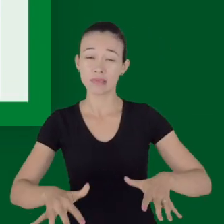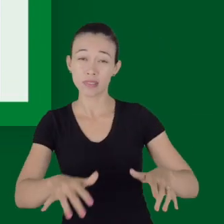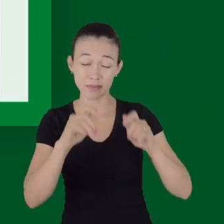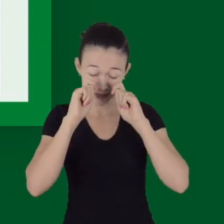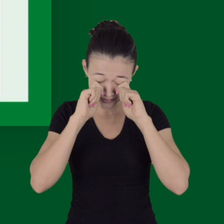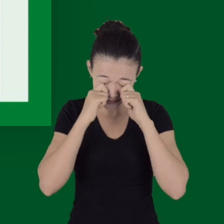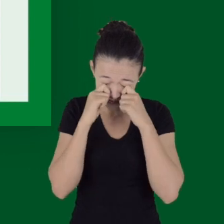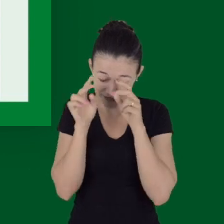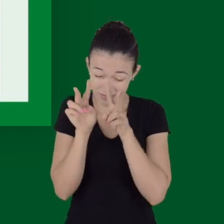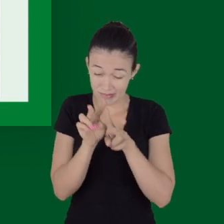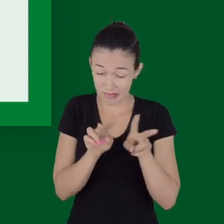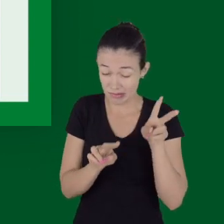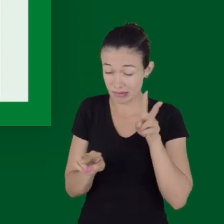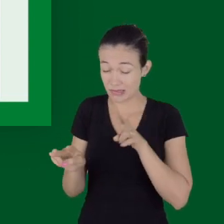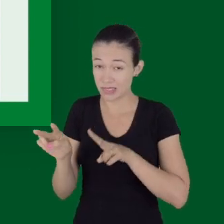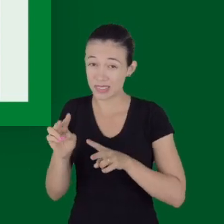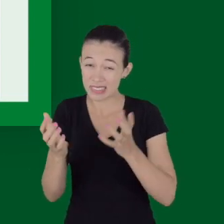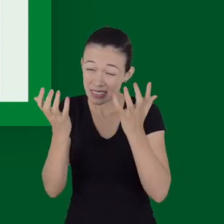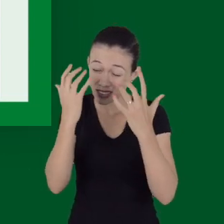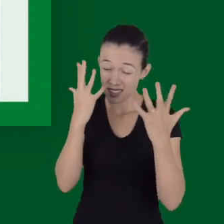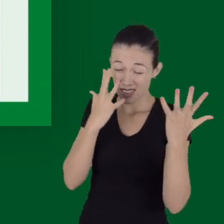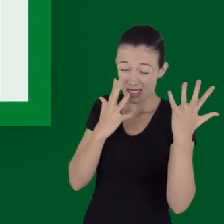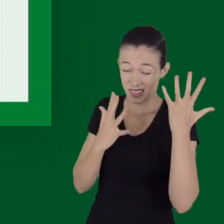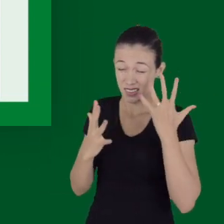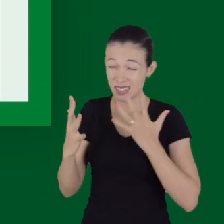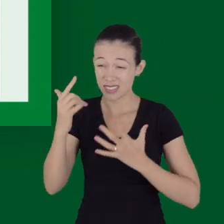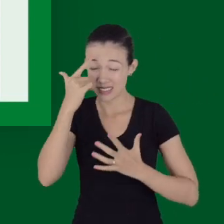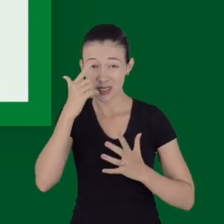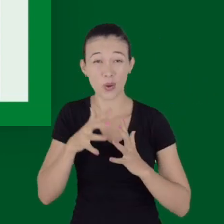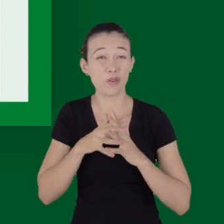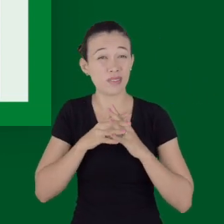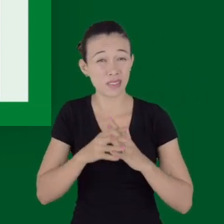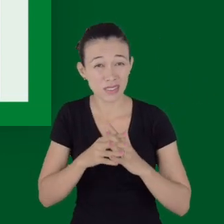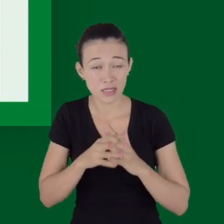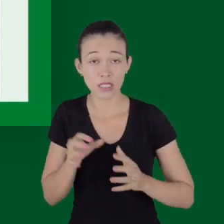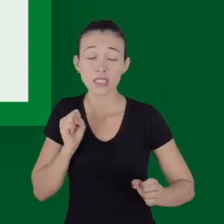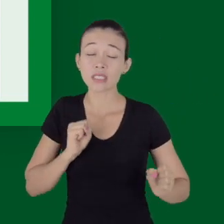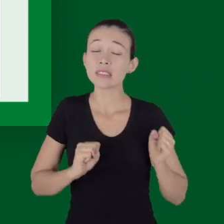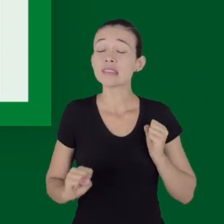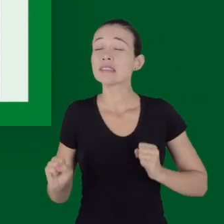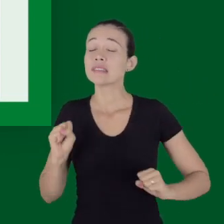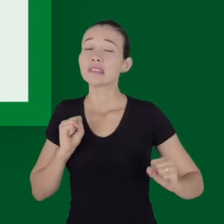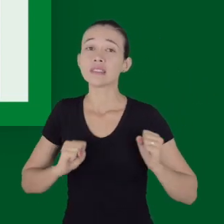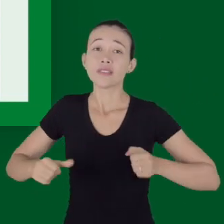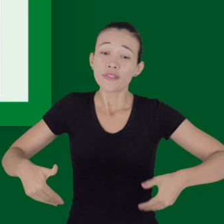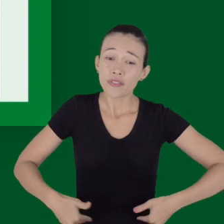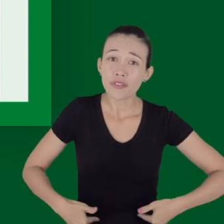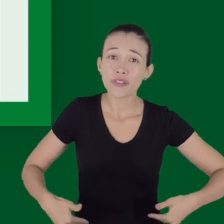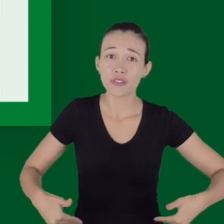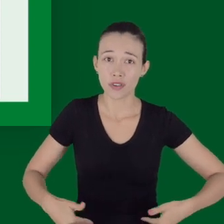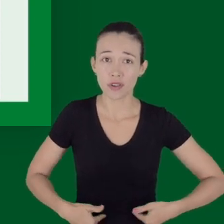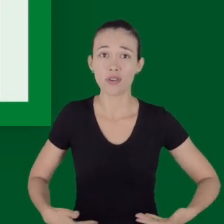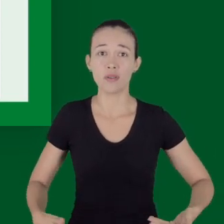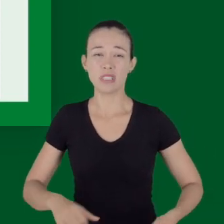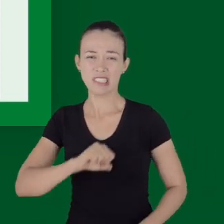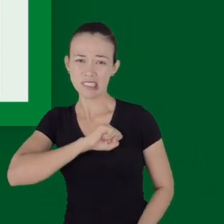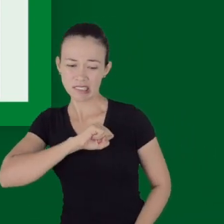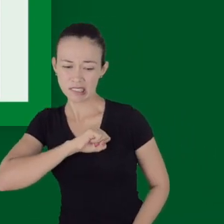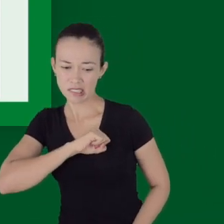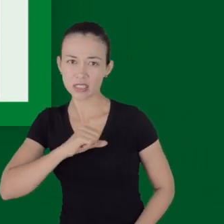sudorese, tremor, visão embaçada, confusão mental, ansiedade, fome,